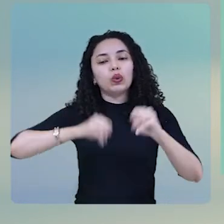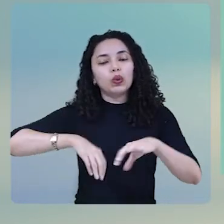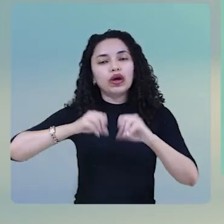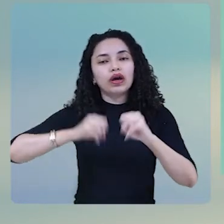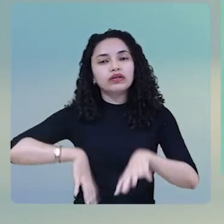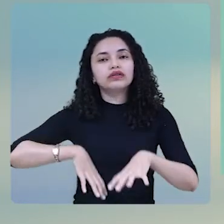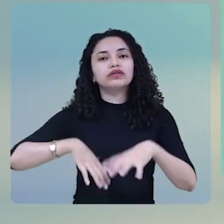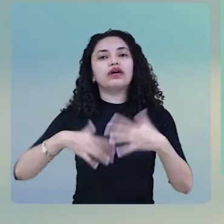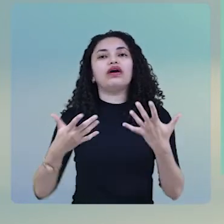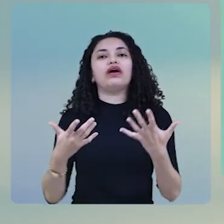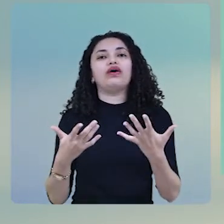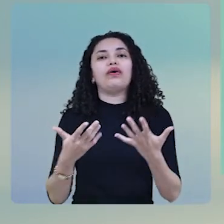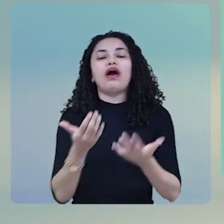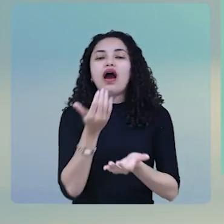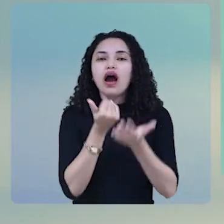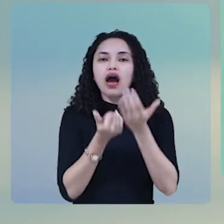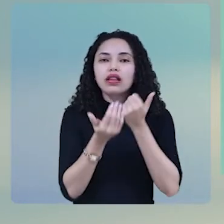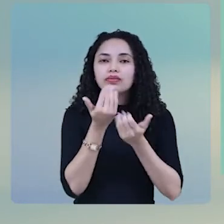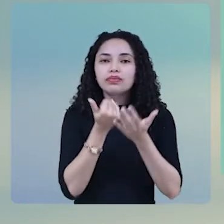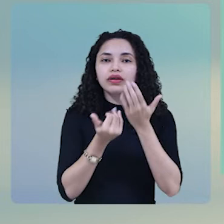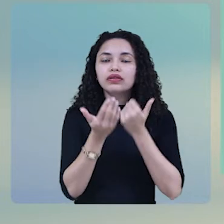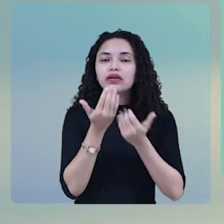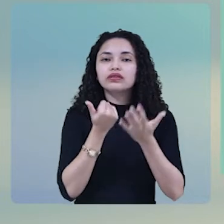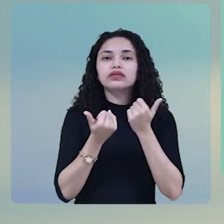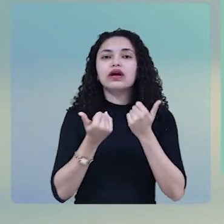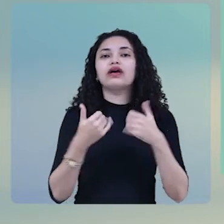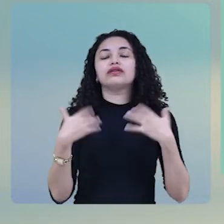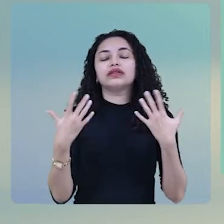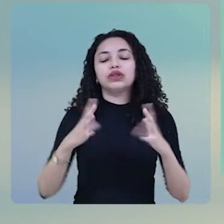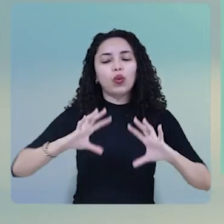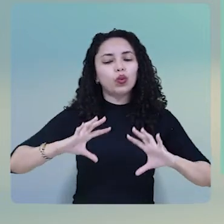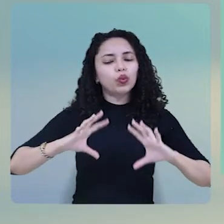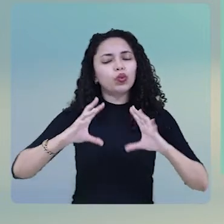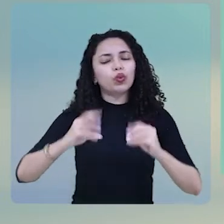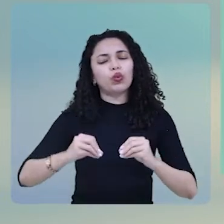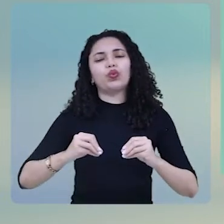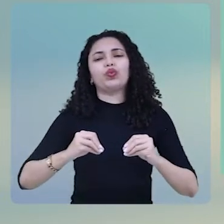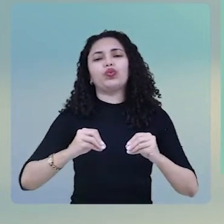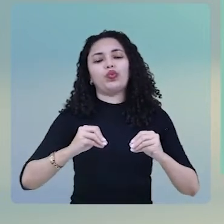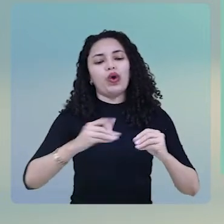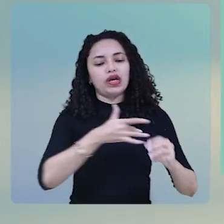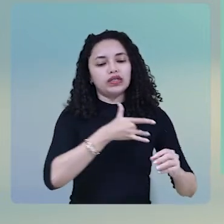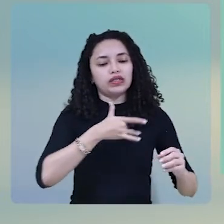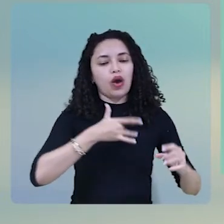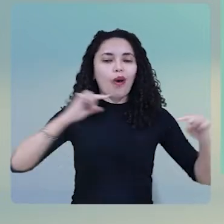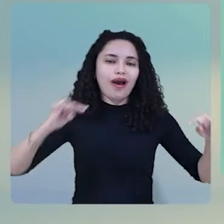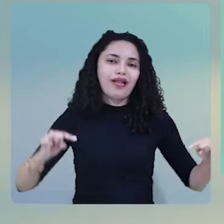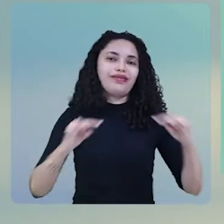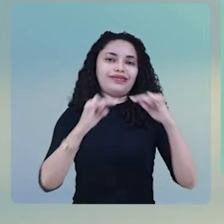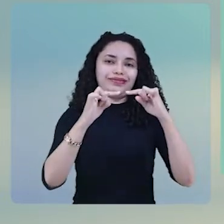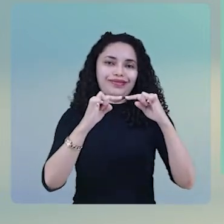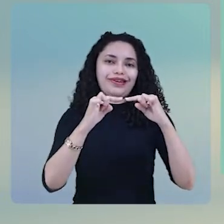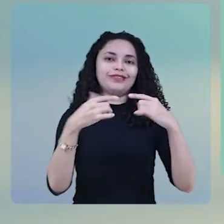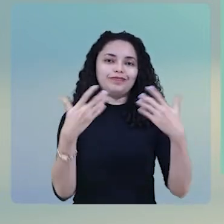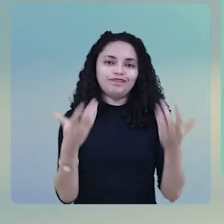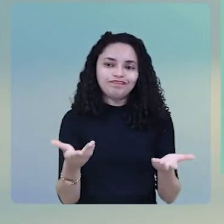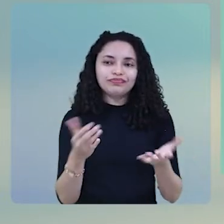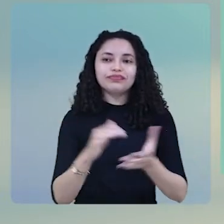alimentação, tudo isso está relacionado à saúde, ok? Vamos lá, vamos